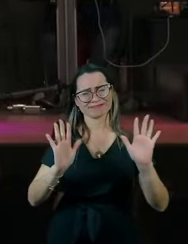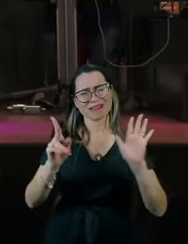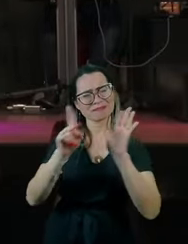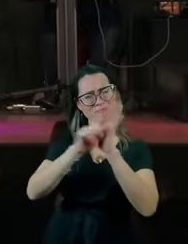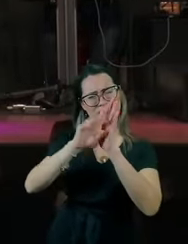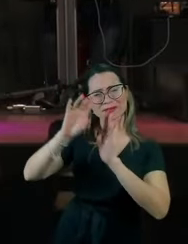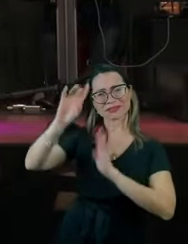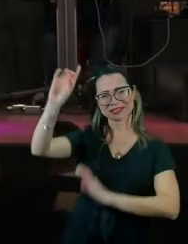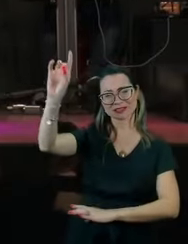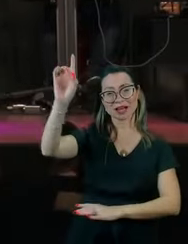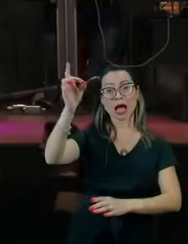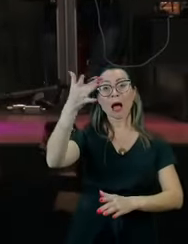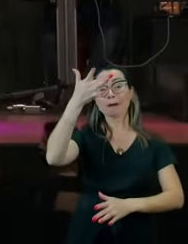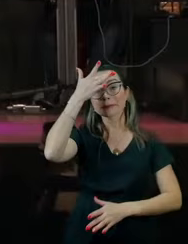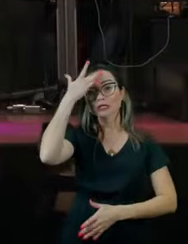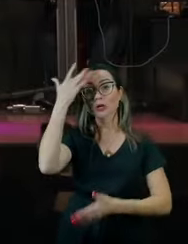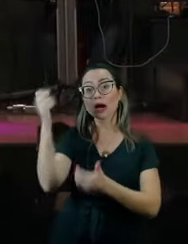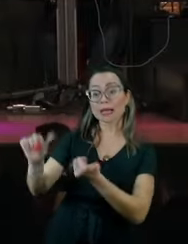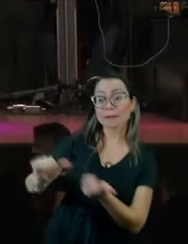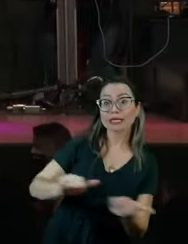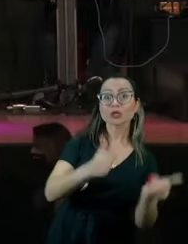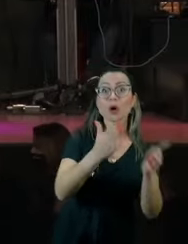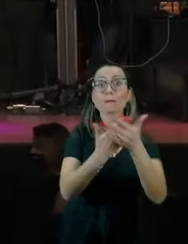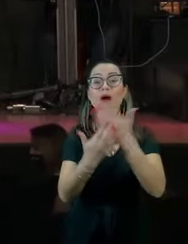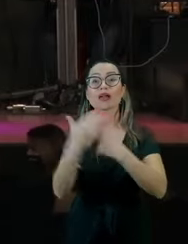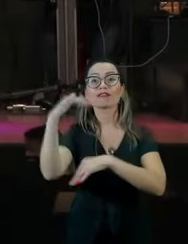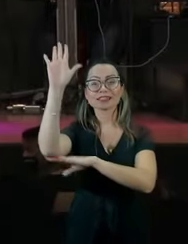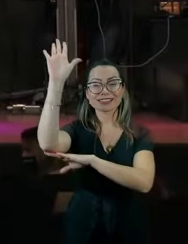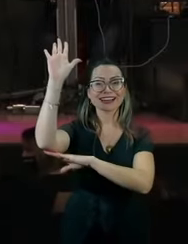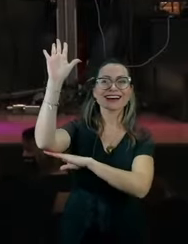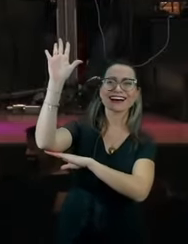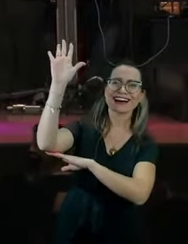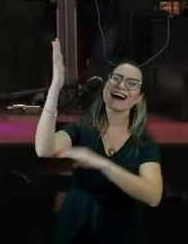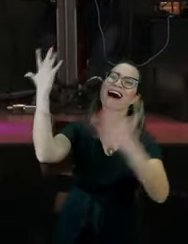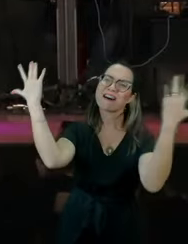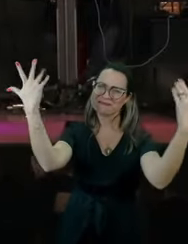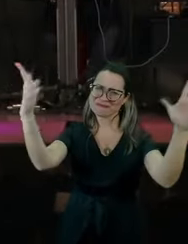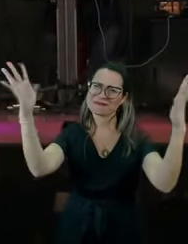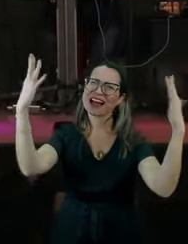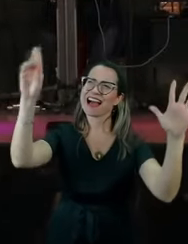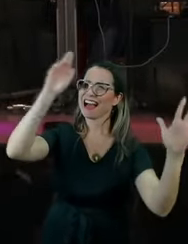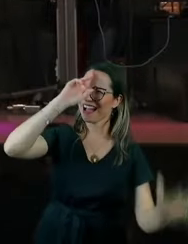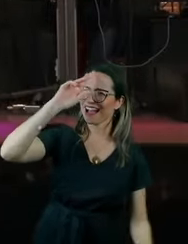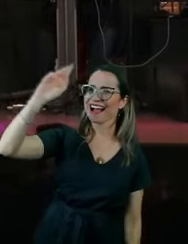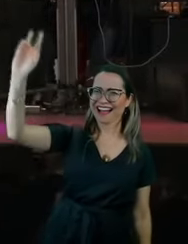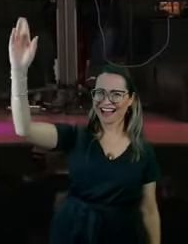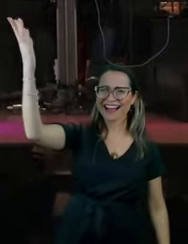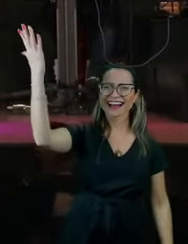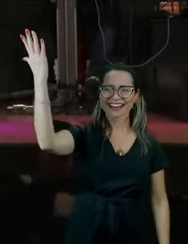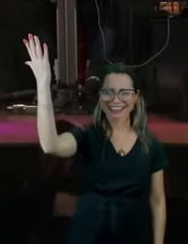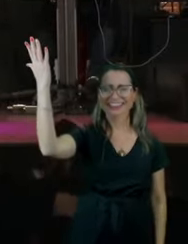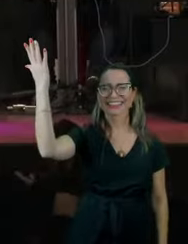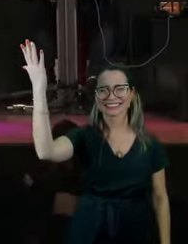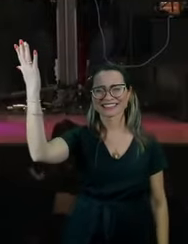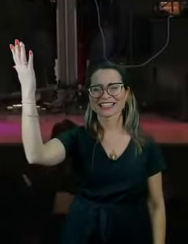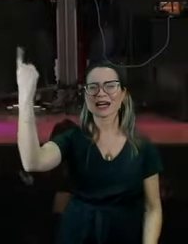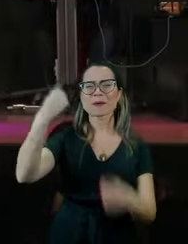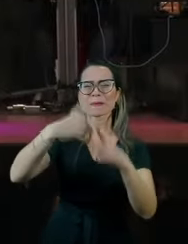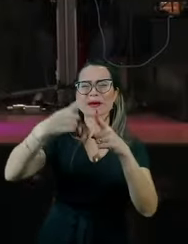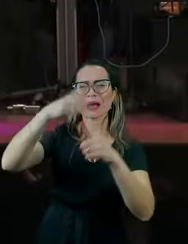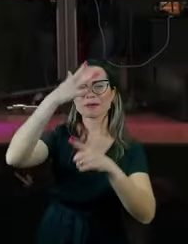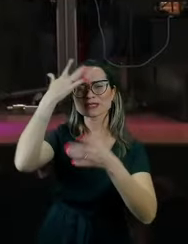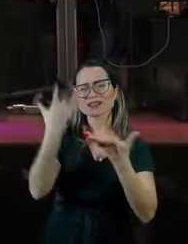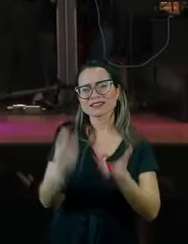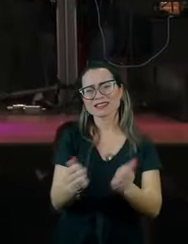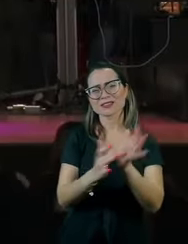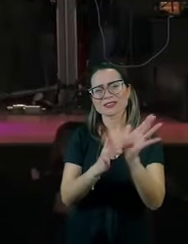que se batizou, pode levantar a mão? Será que você pode aplaudir ao Senhor pelas decisões do